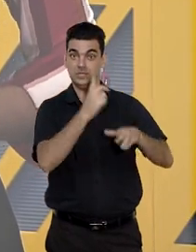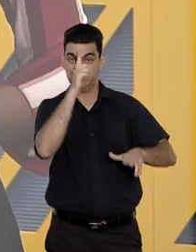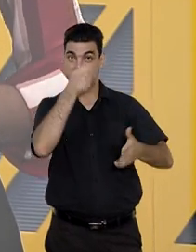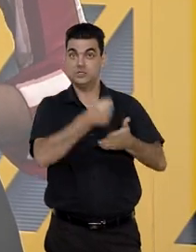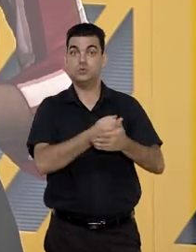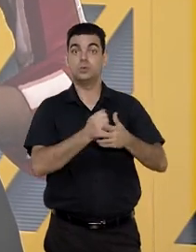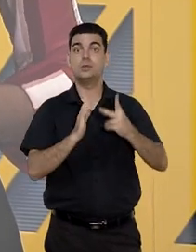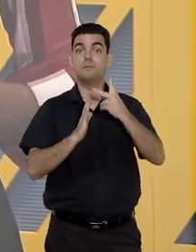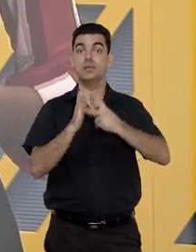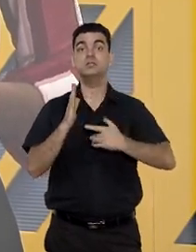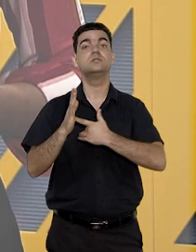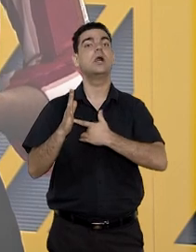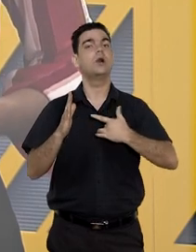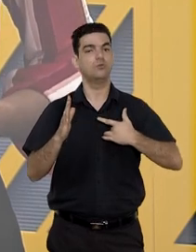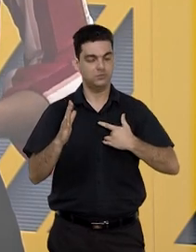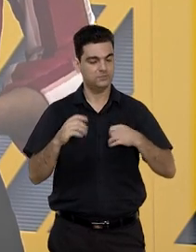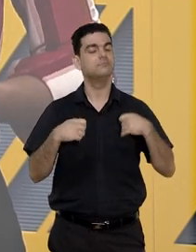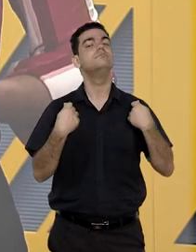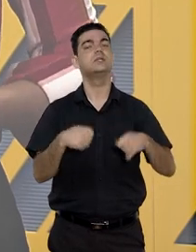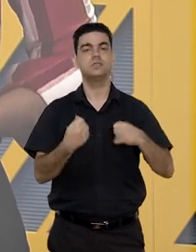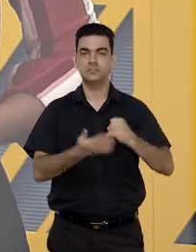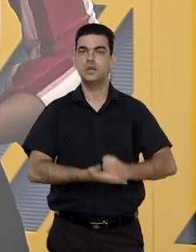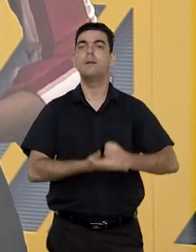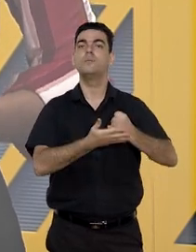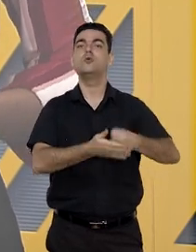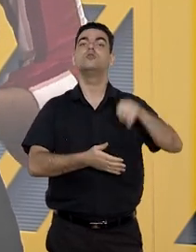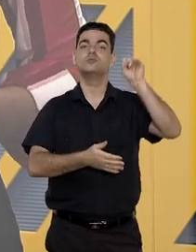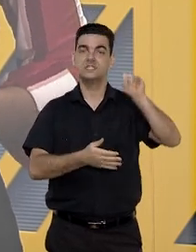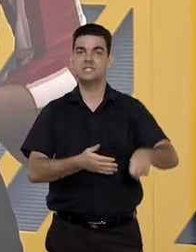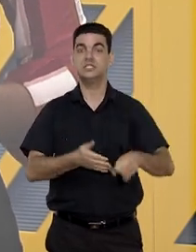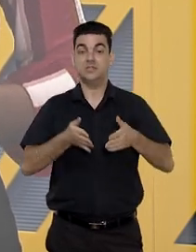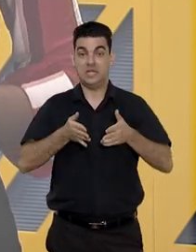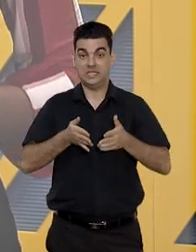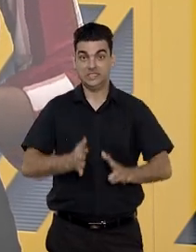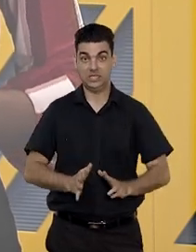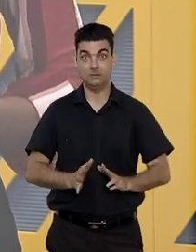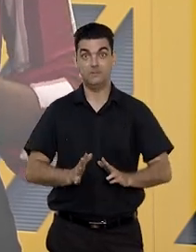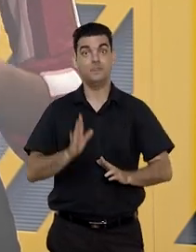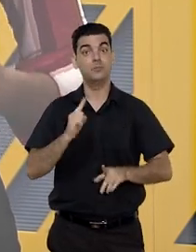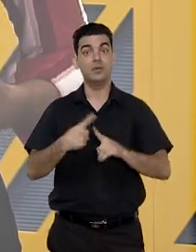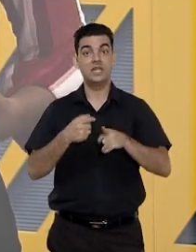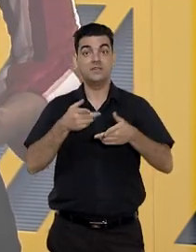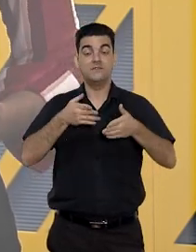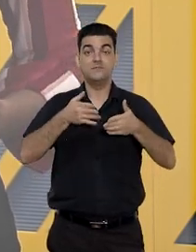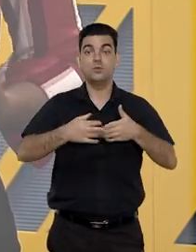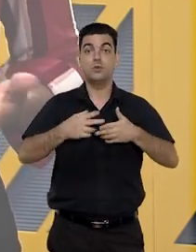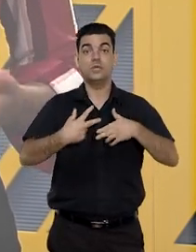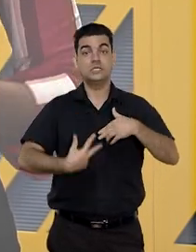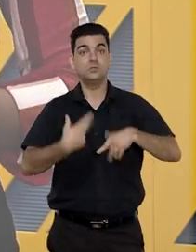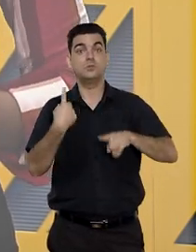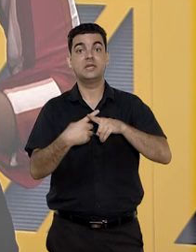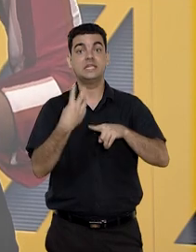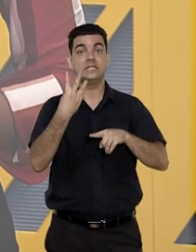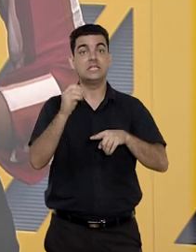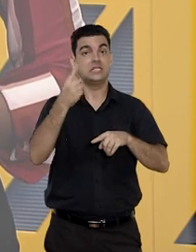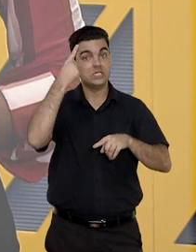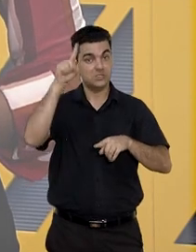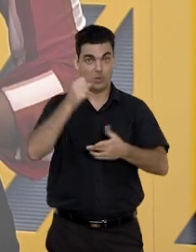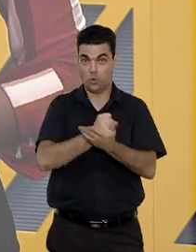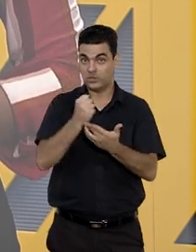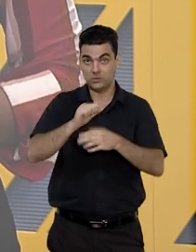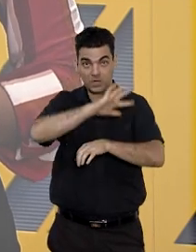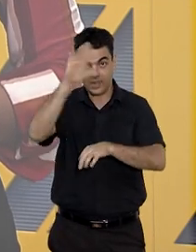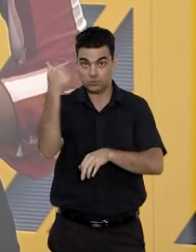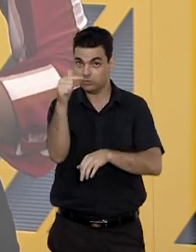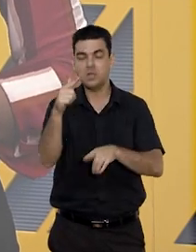decidiu que plano de saúde deve manter cobertura assistencial de recém-nascido internado após 30 dias, mesmo sem vínculo